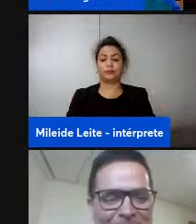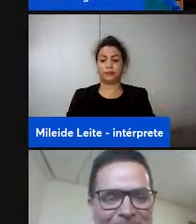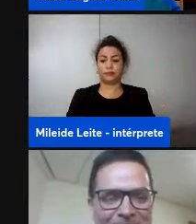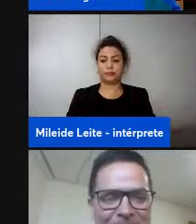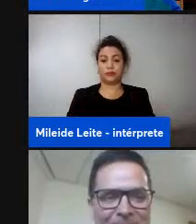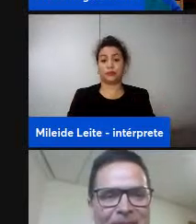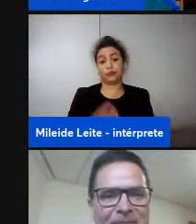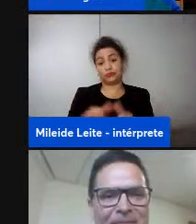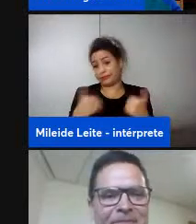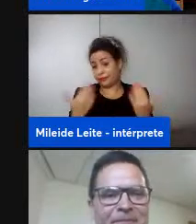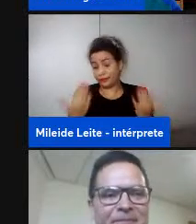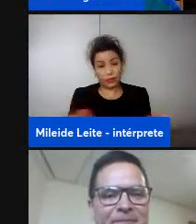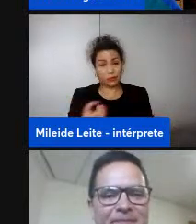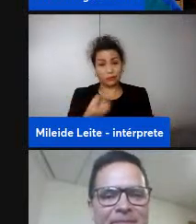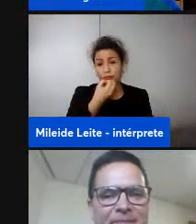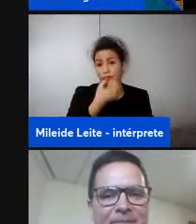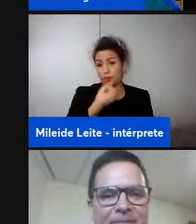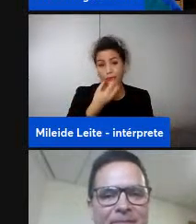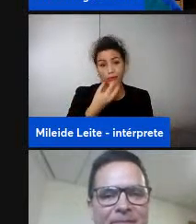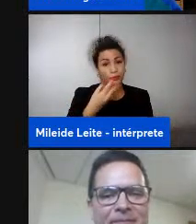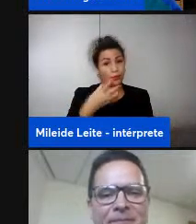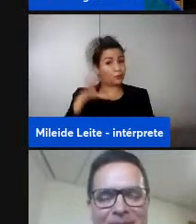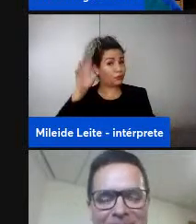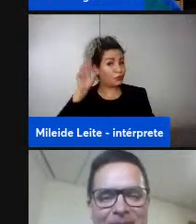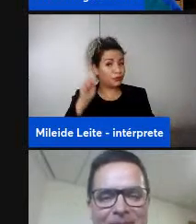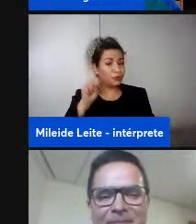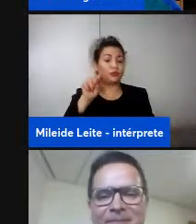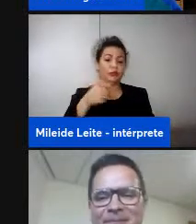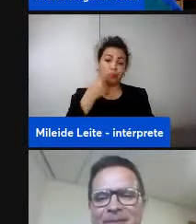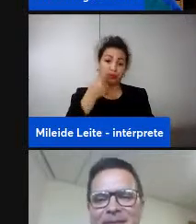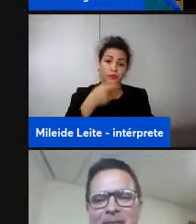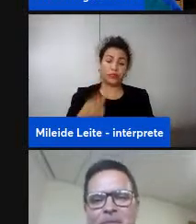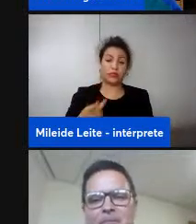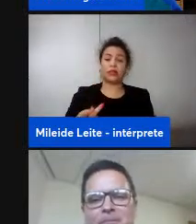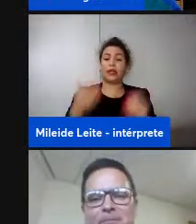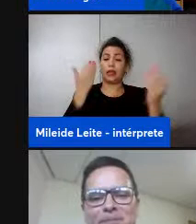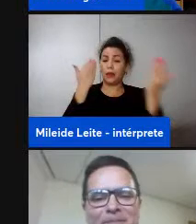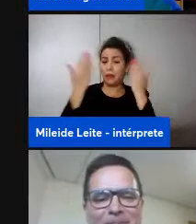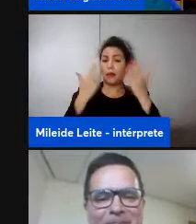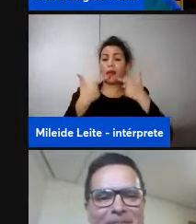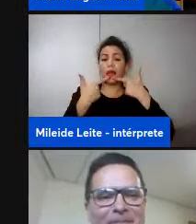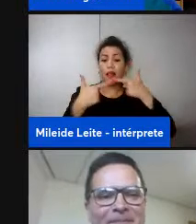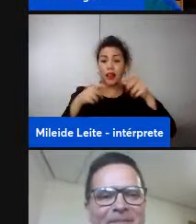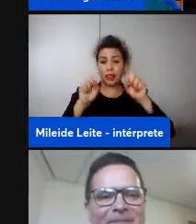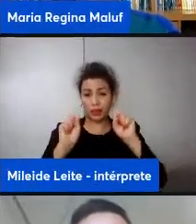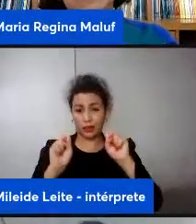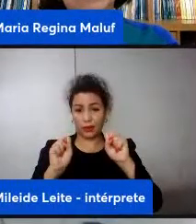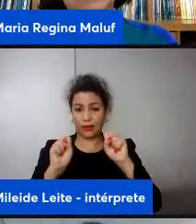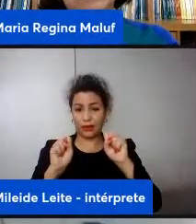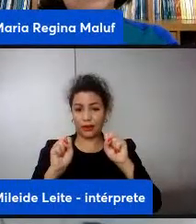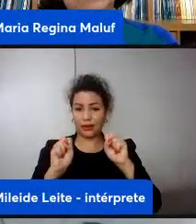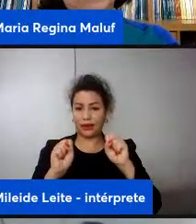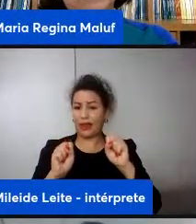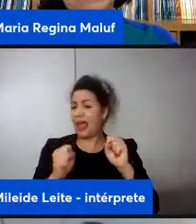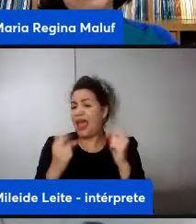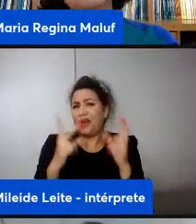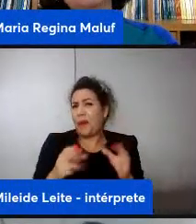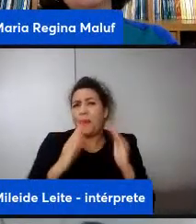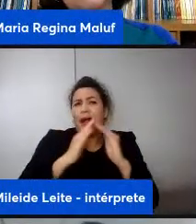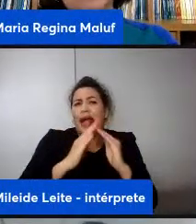Então, foi muito bom ouvir, né? E a psicolinguística é essa casa para todos,